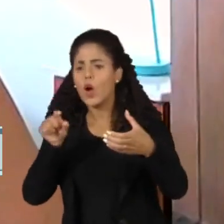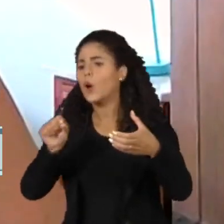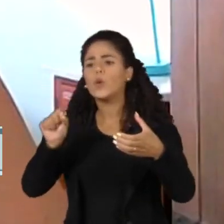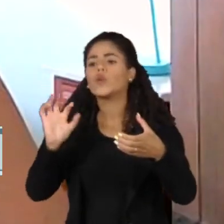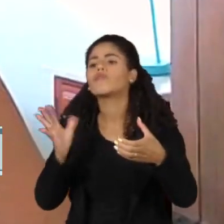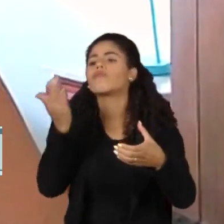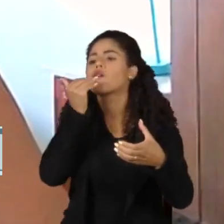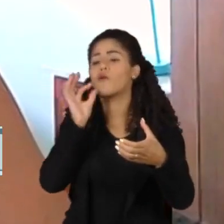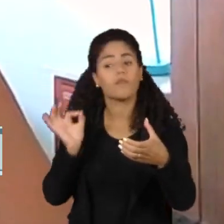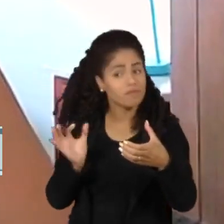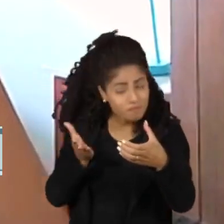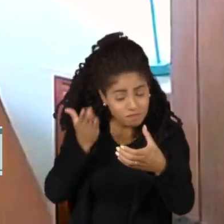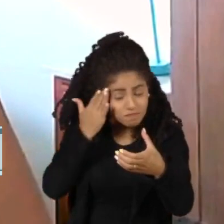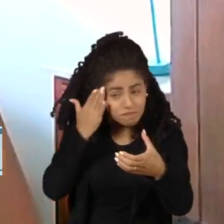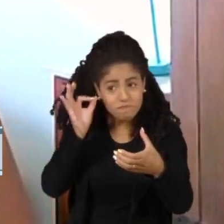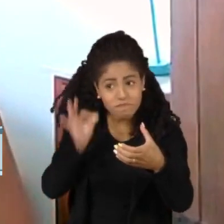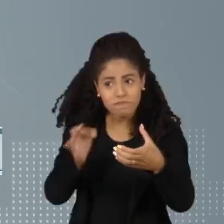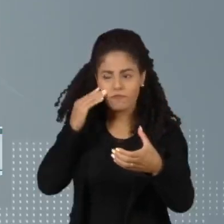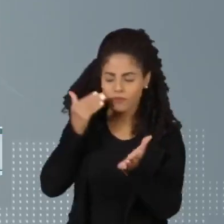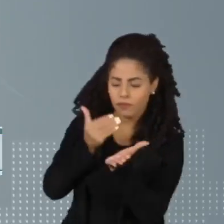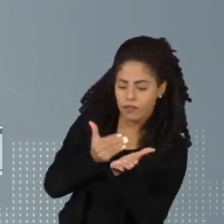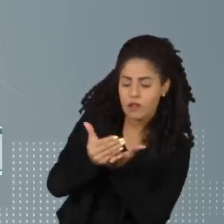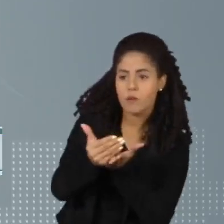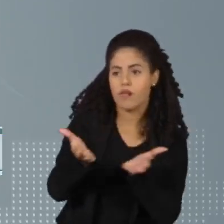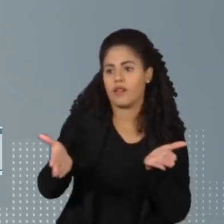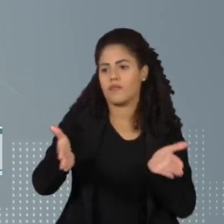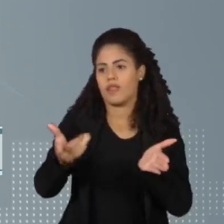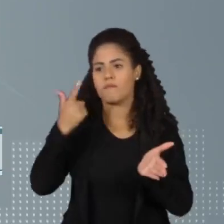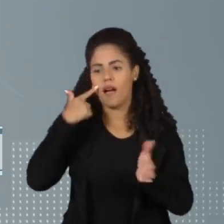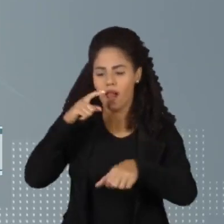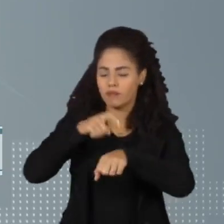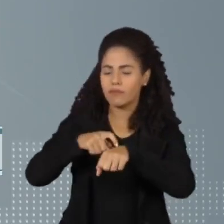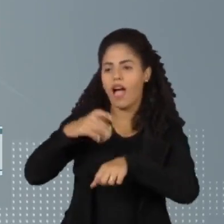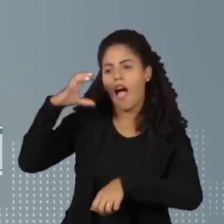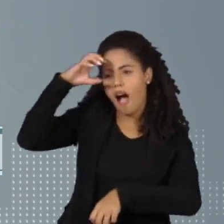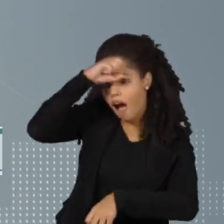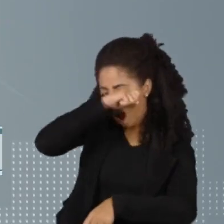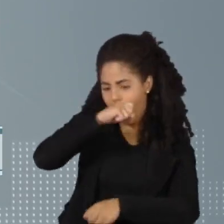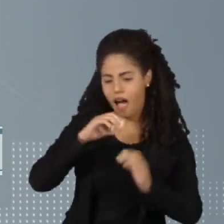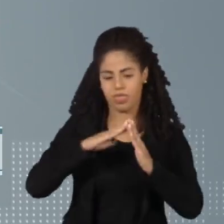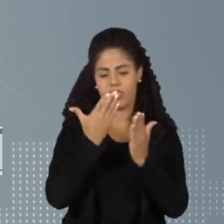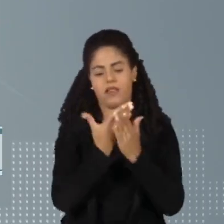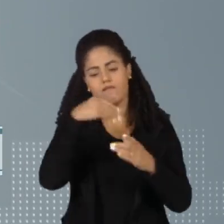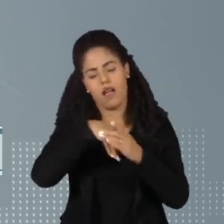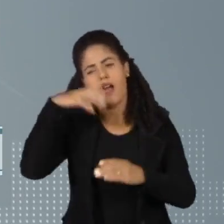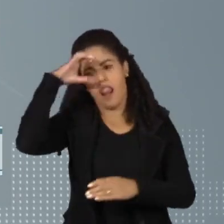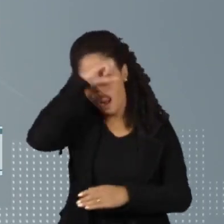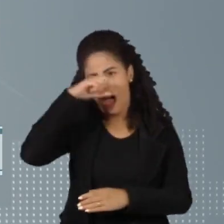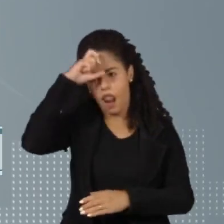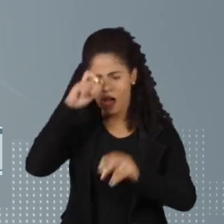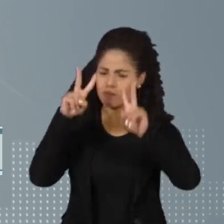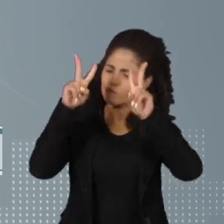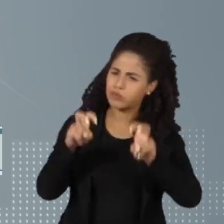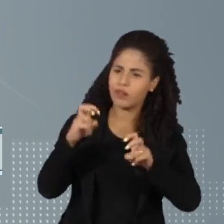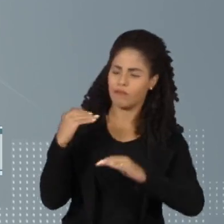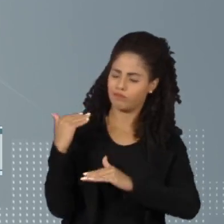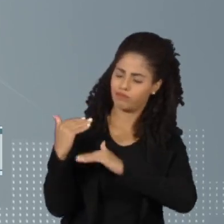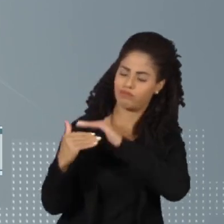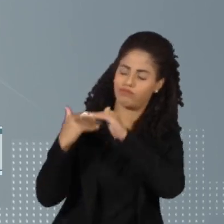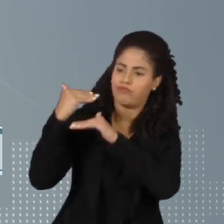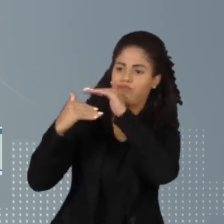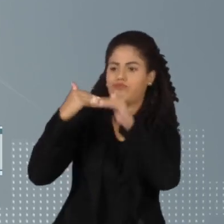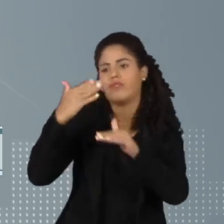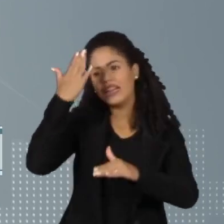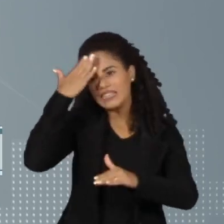vida de todos. Então, a partir do momento que as crianças começam a aprender isso dentro da escola, que esse tema está inserido dentro dos